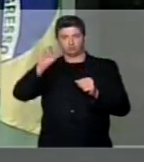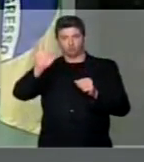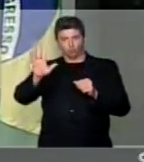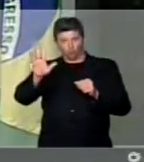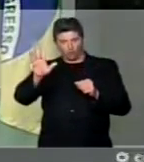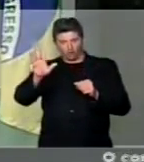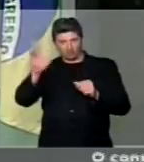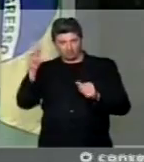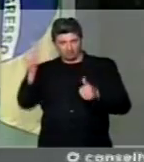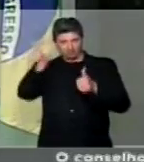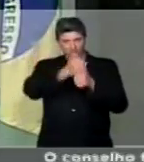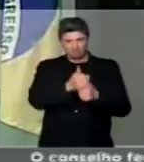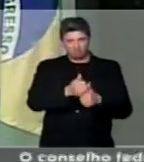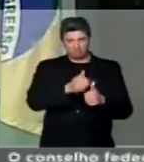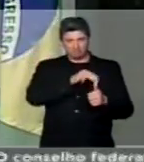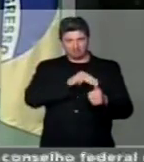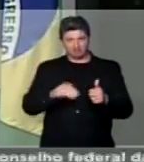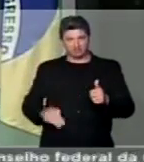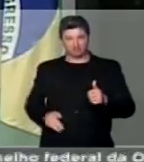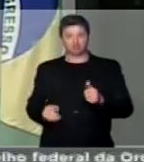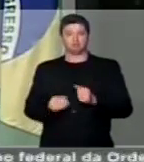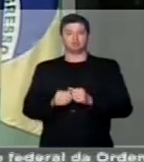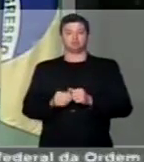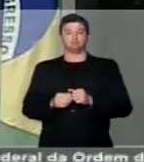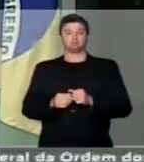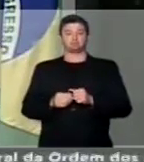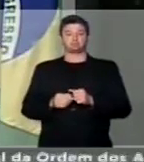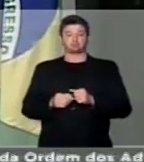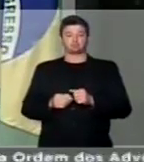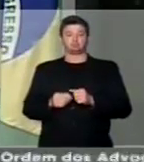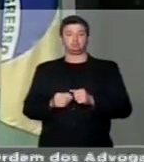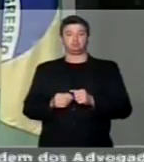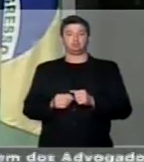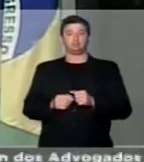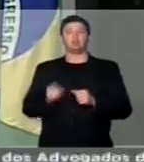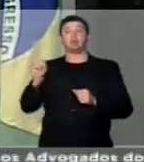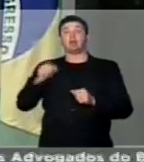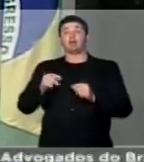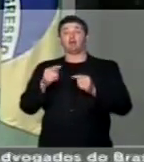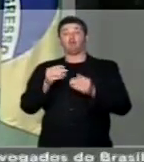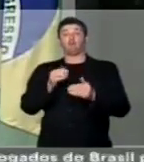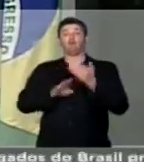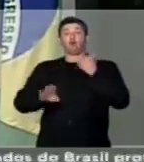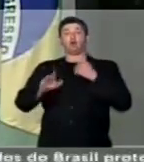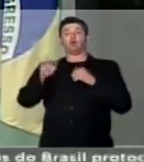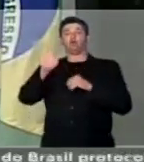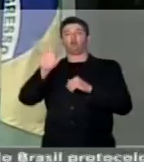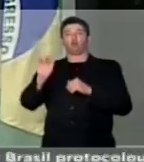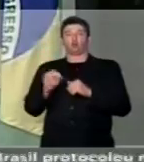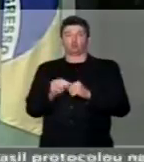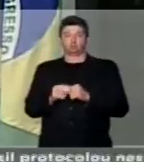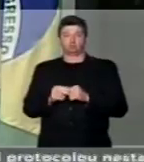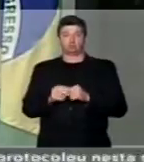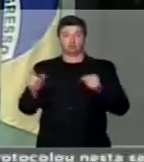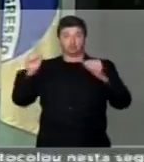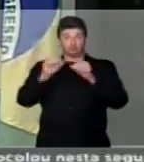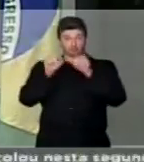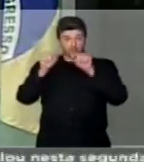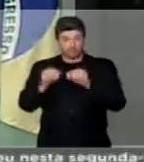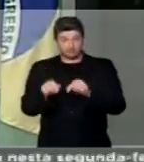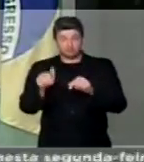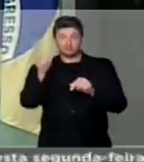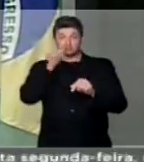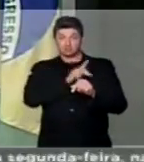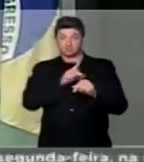ex-presidente Lula para o cargo de ministro, fugia ao juiz natural, fugia ao juiz do foro. Ao fazer dessa forma,